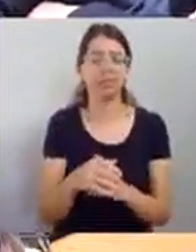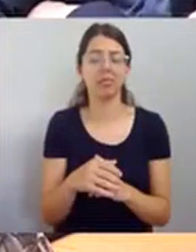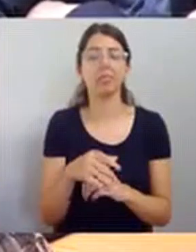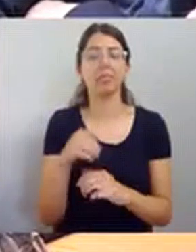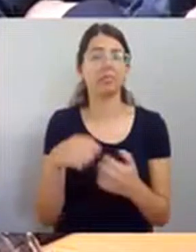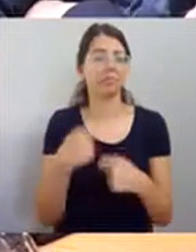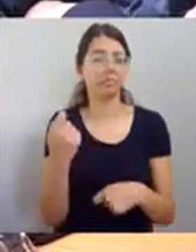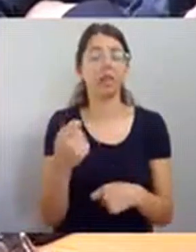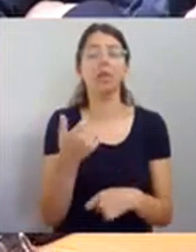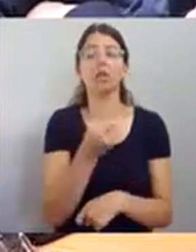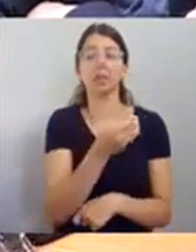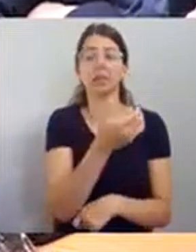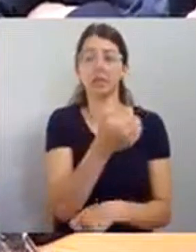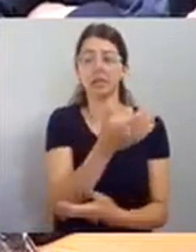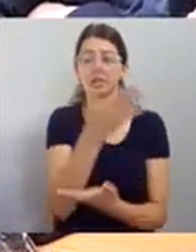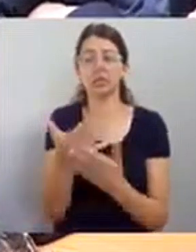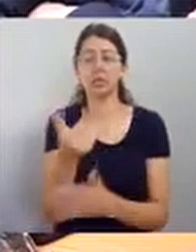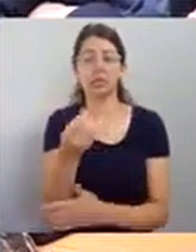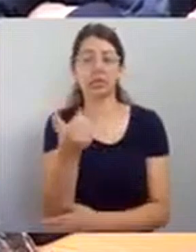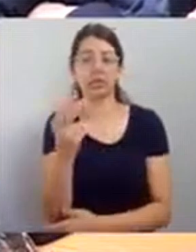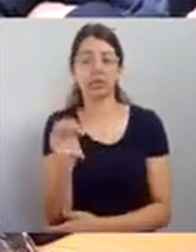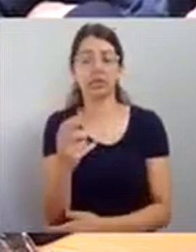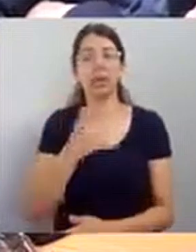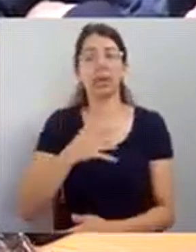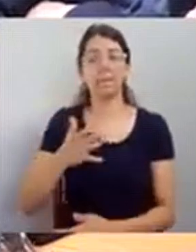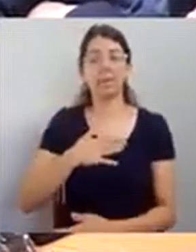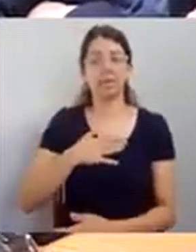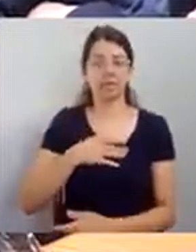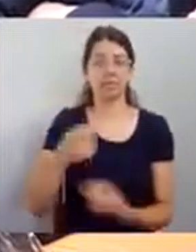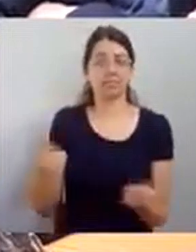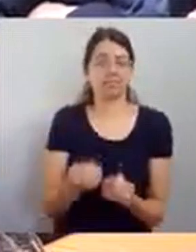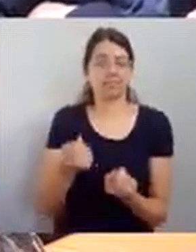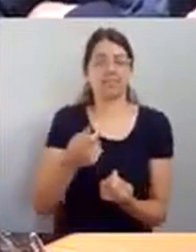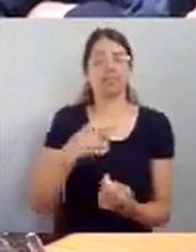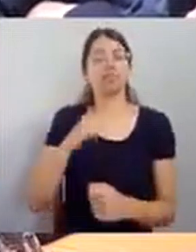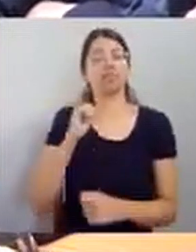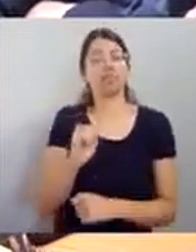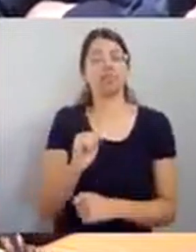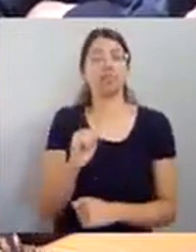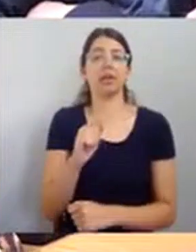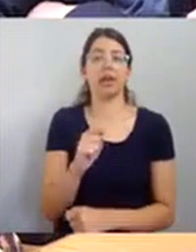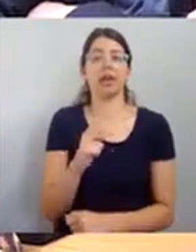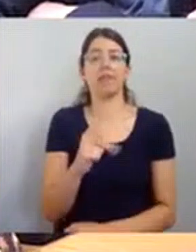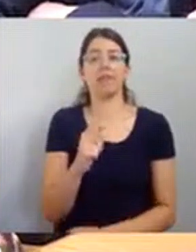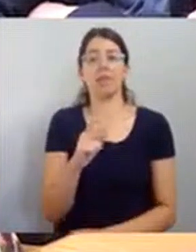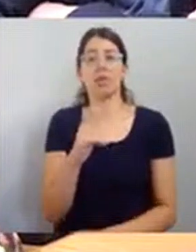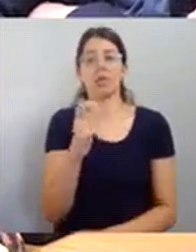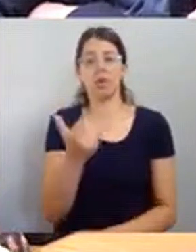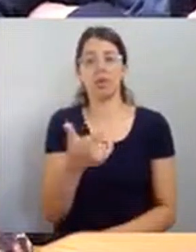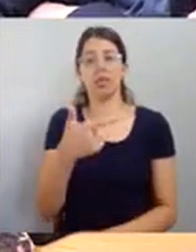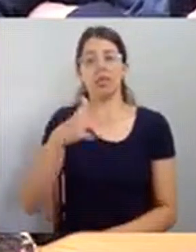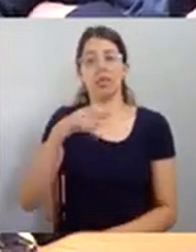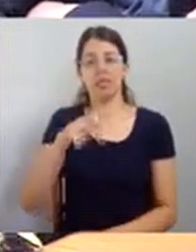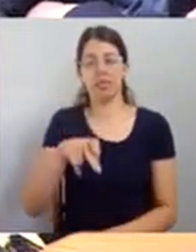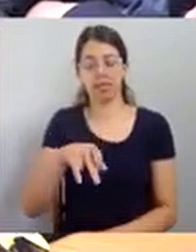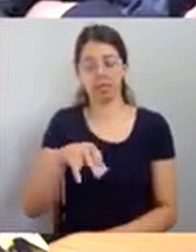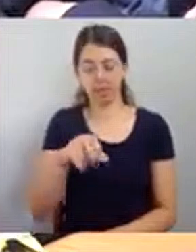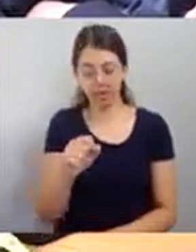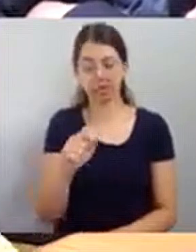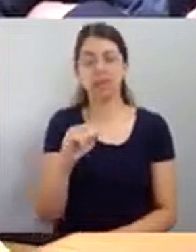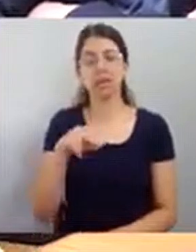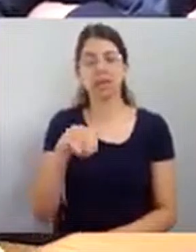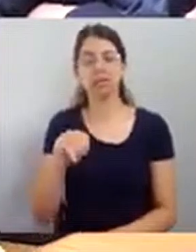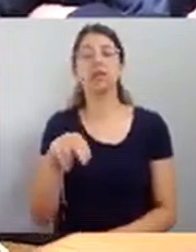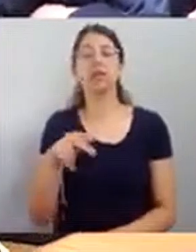a Câmara Municipal de Oeiras pagou à empresa promotora do festival, Everything is New, mais de 2,4 milhões de euros pelo Nós Alive e